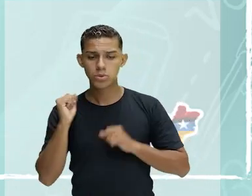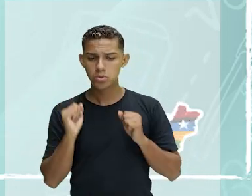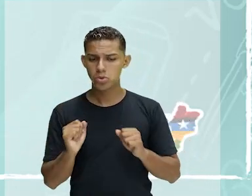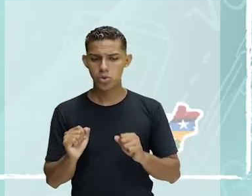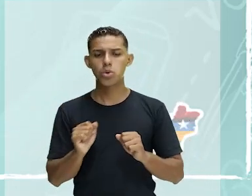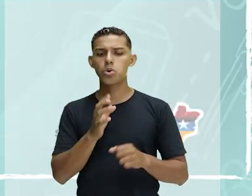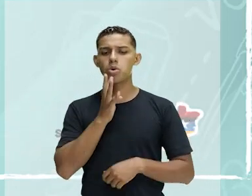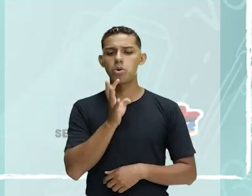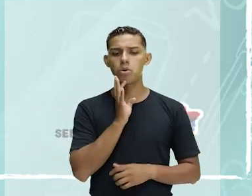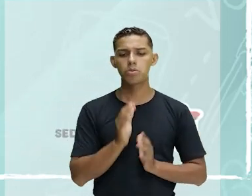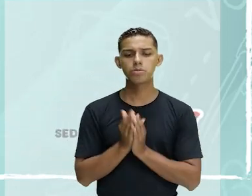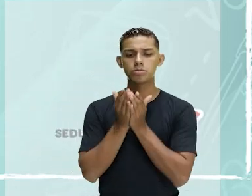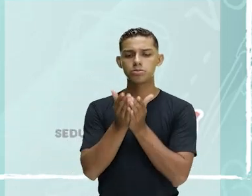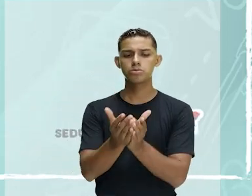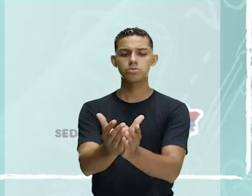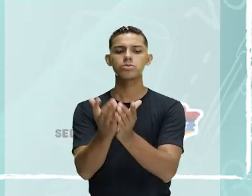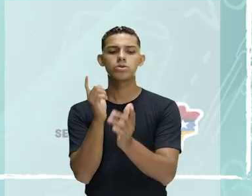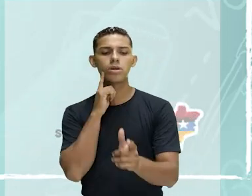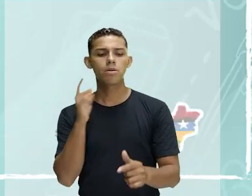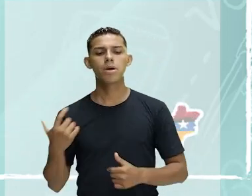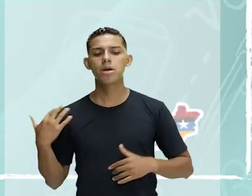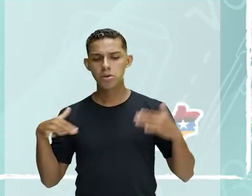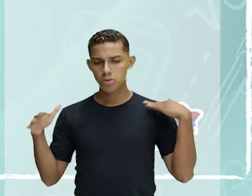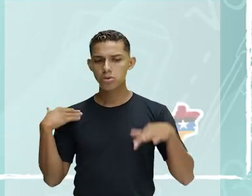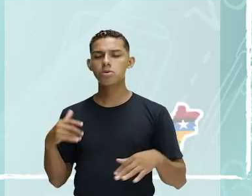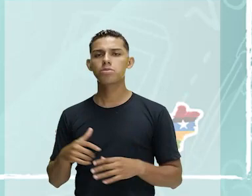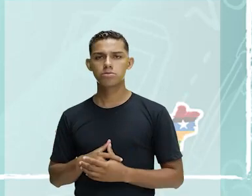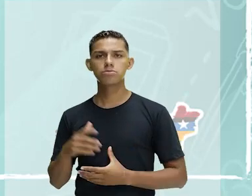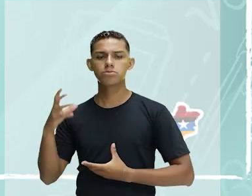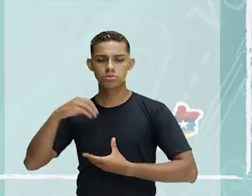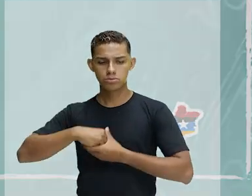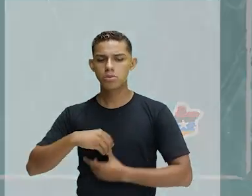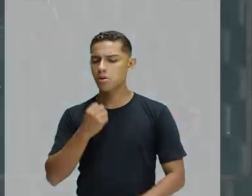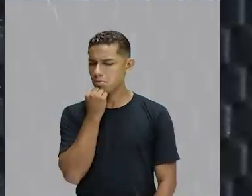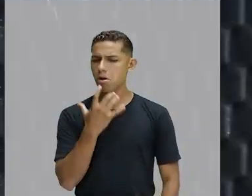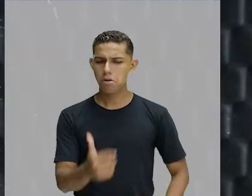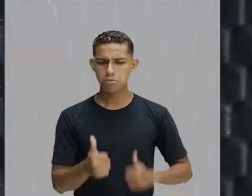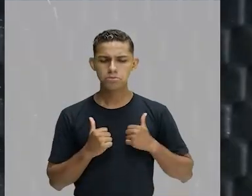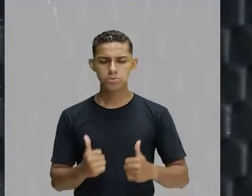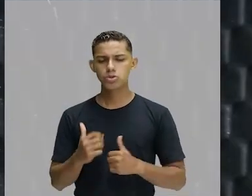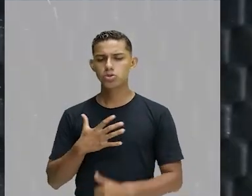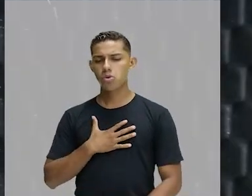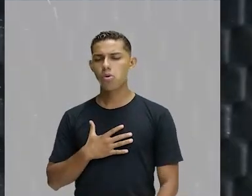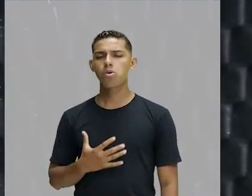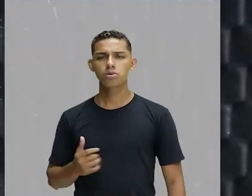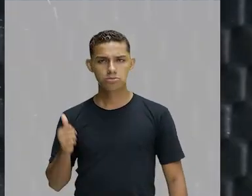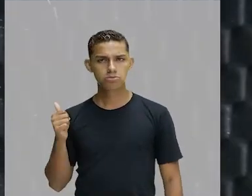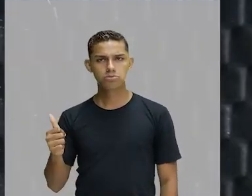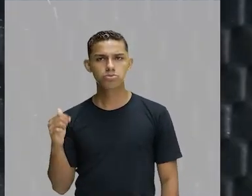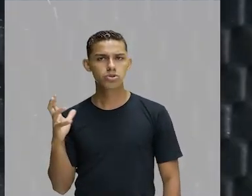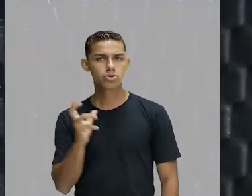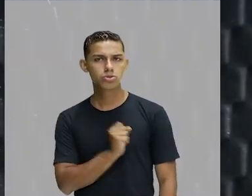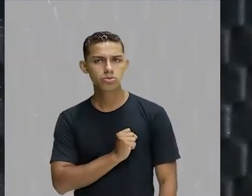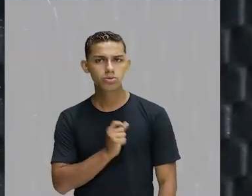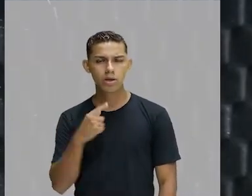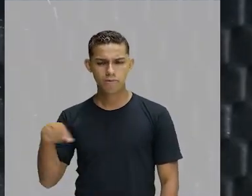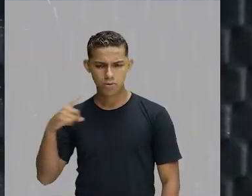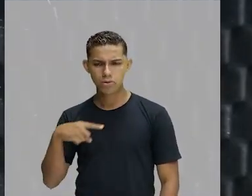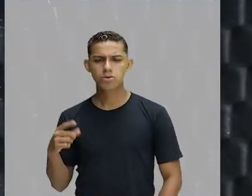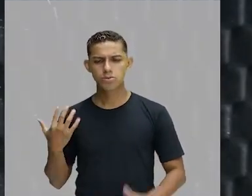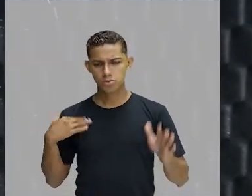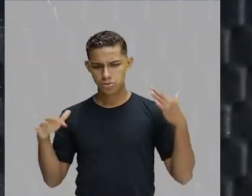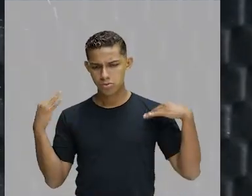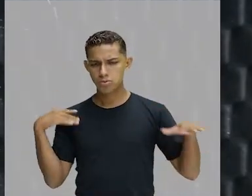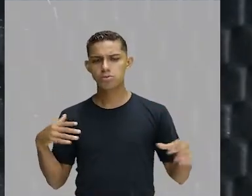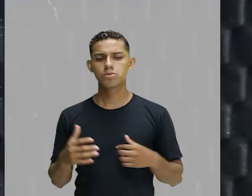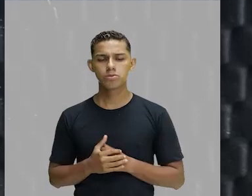a tripulação. Tá, essa aí já tô dentro. É ótimo, é muito bom. Quem já fez uma volta, um passeio de